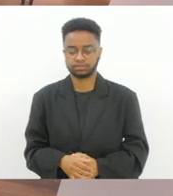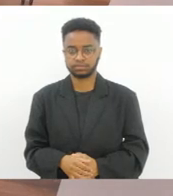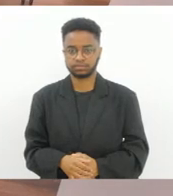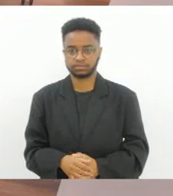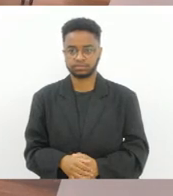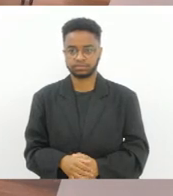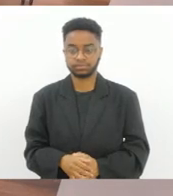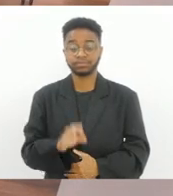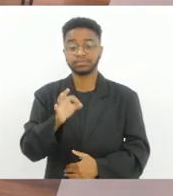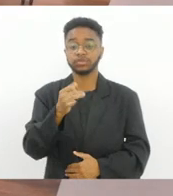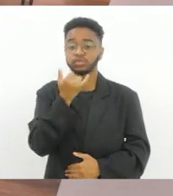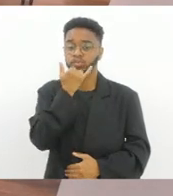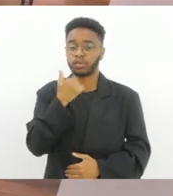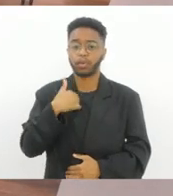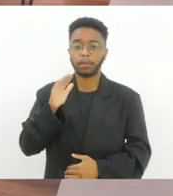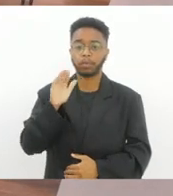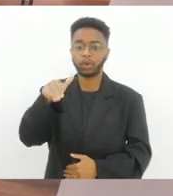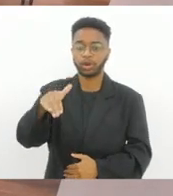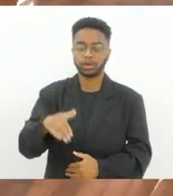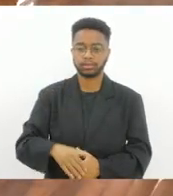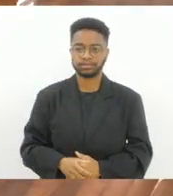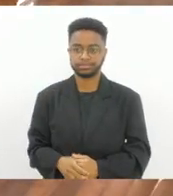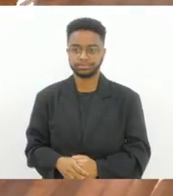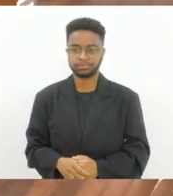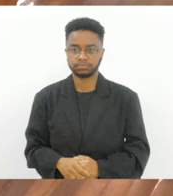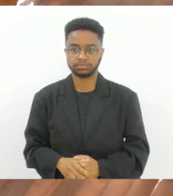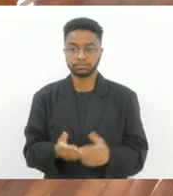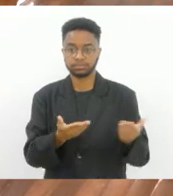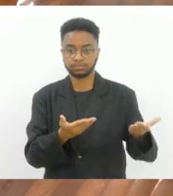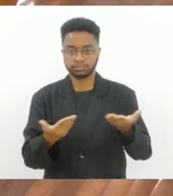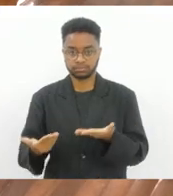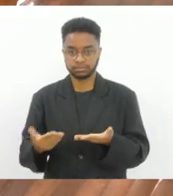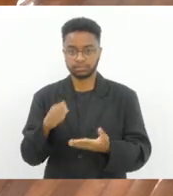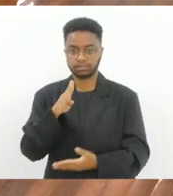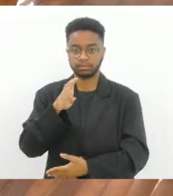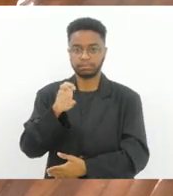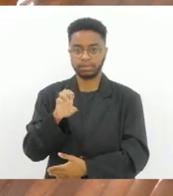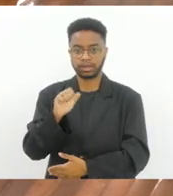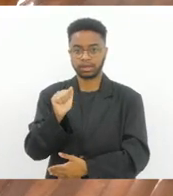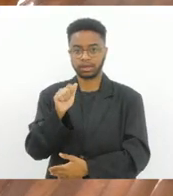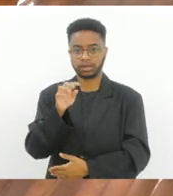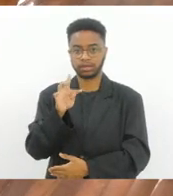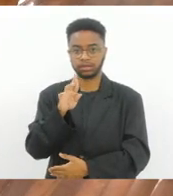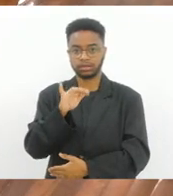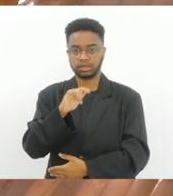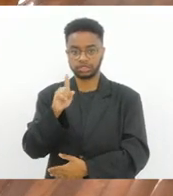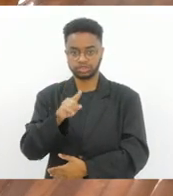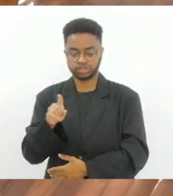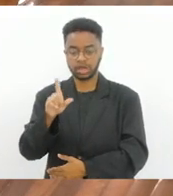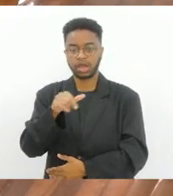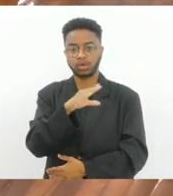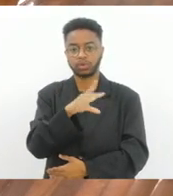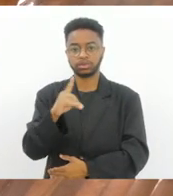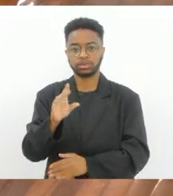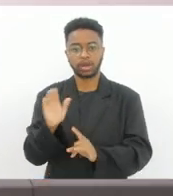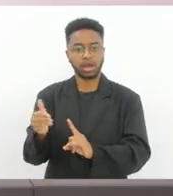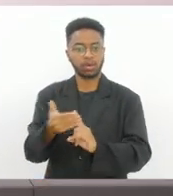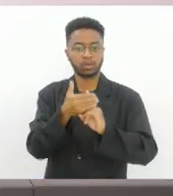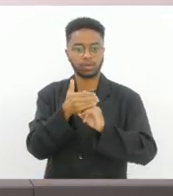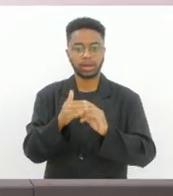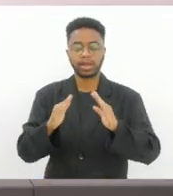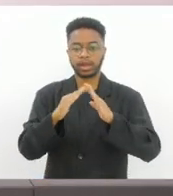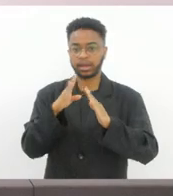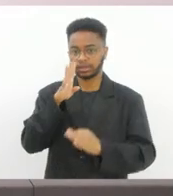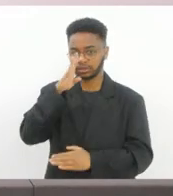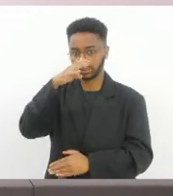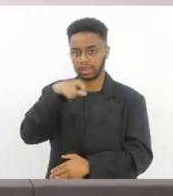Ah, e eu pulei aqui, gente, desculpa. Convido também a senhora Beatriz Adura, coordenadora do acolhimento da Casa de